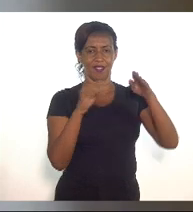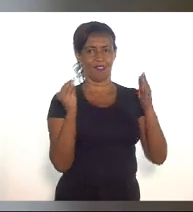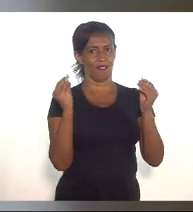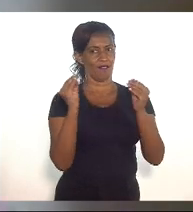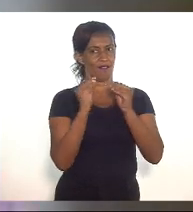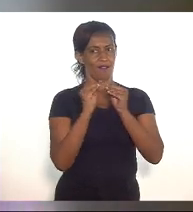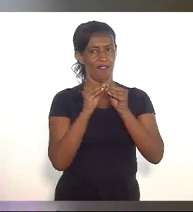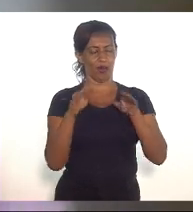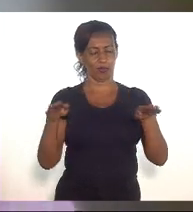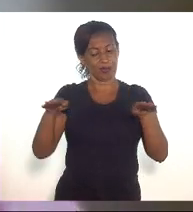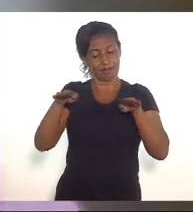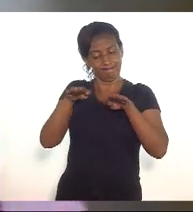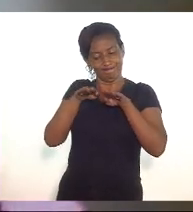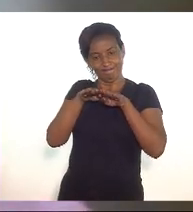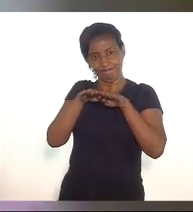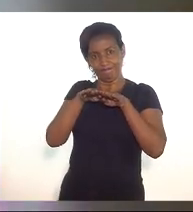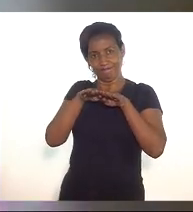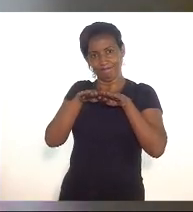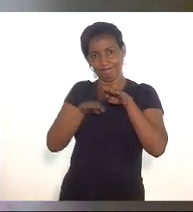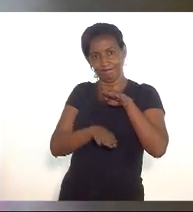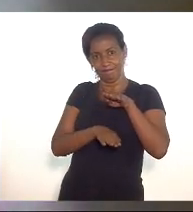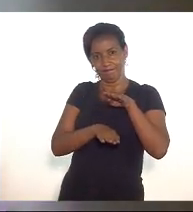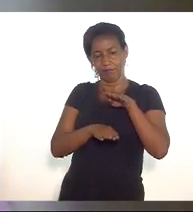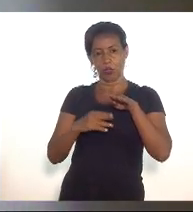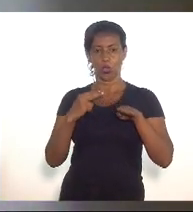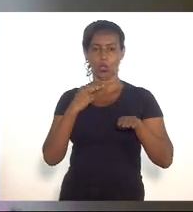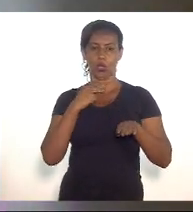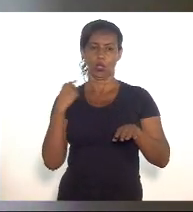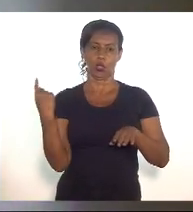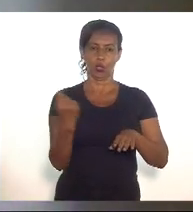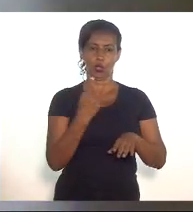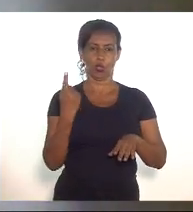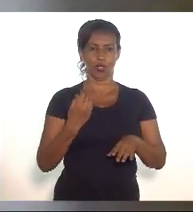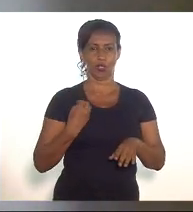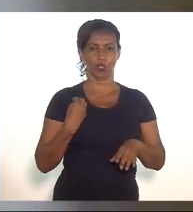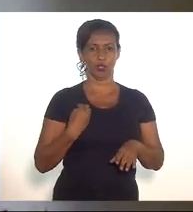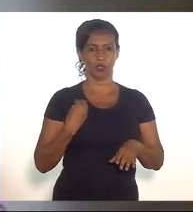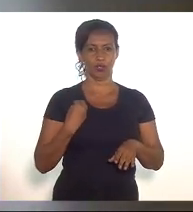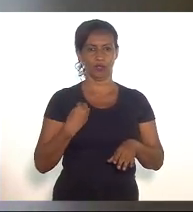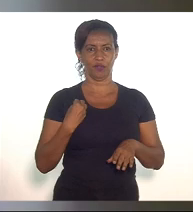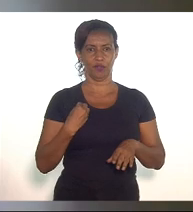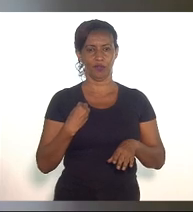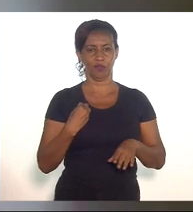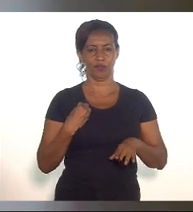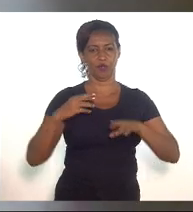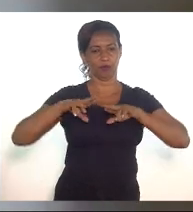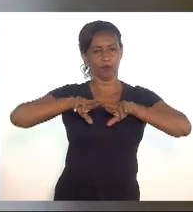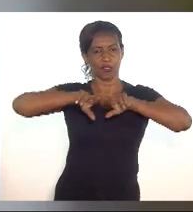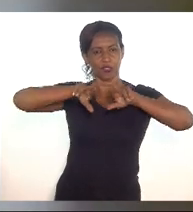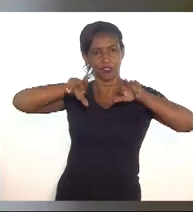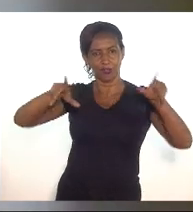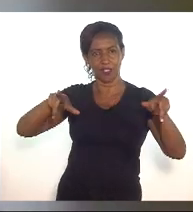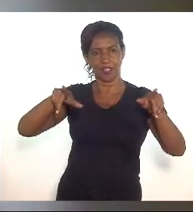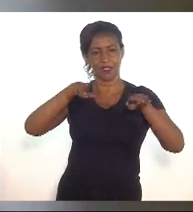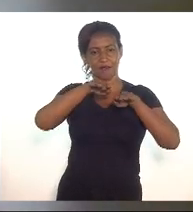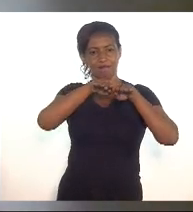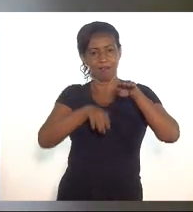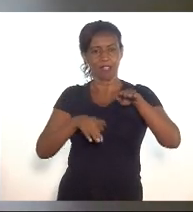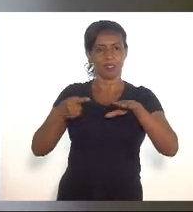sob um contexto extremamente desigual, e essas desigualdades, inclusive,